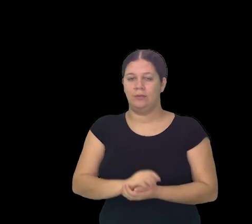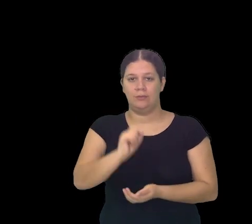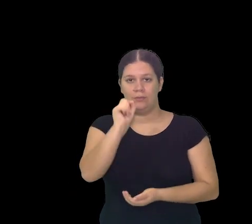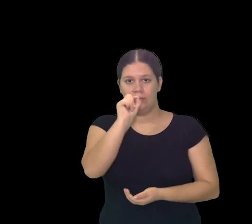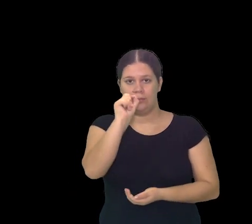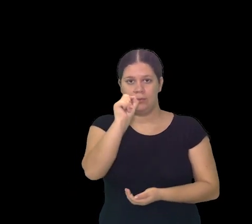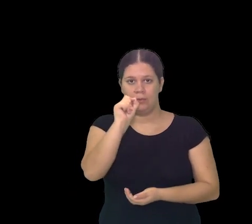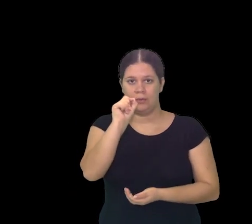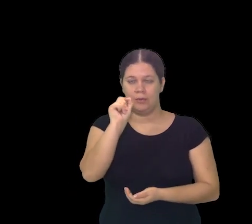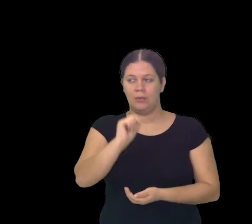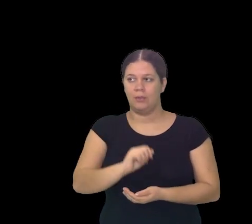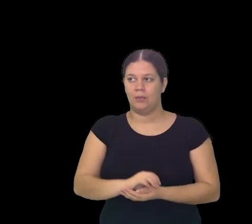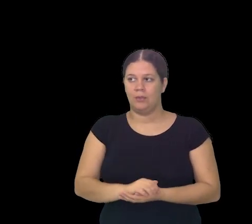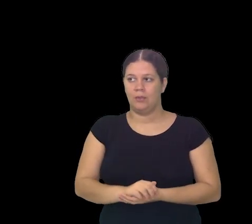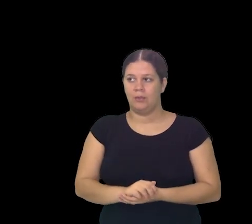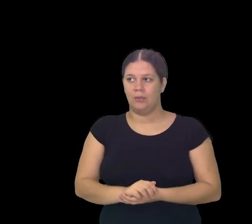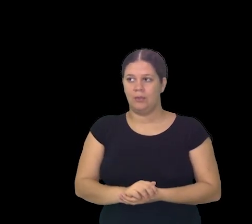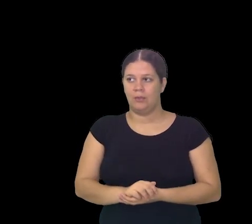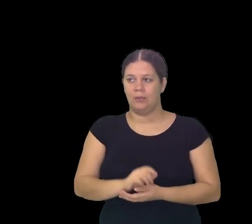rápido possível.